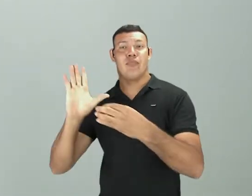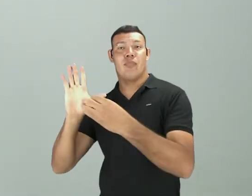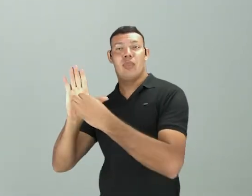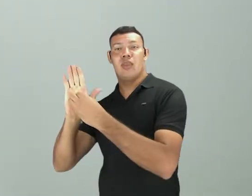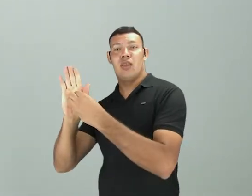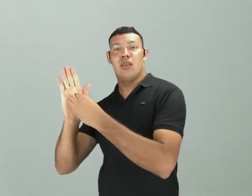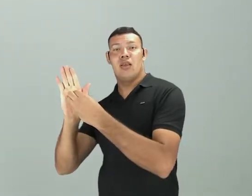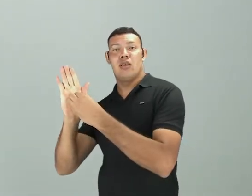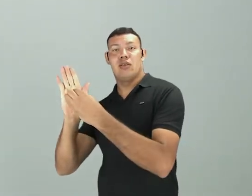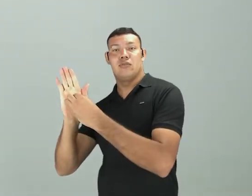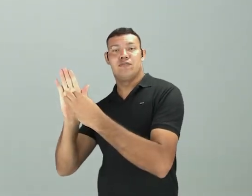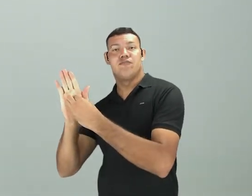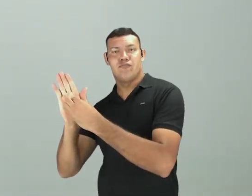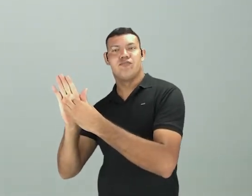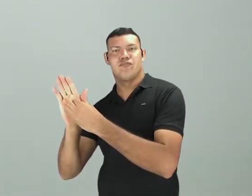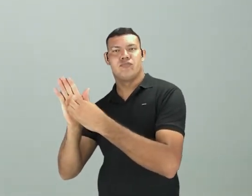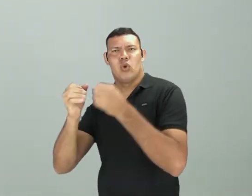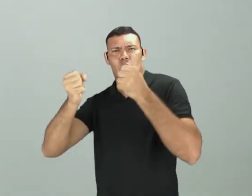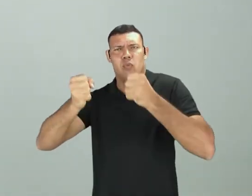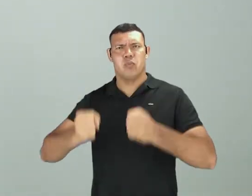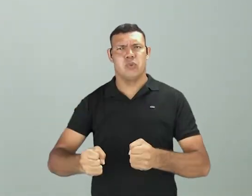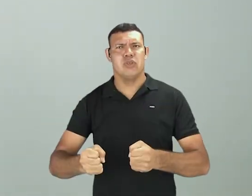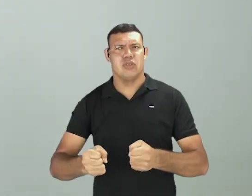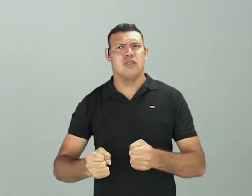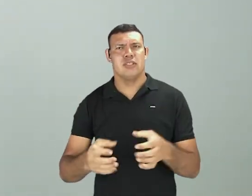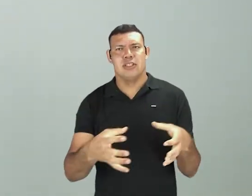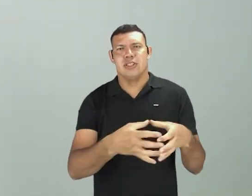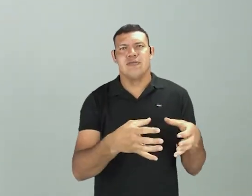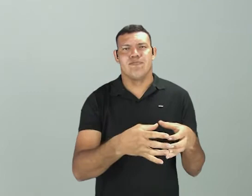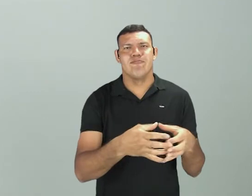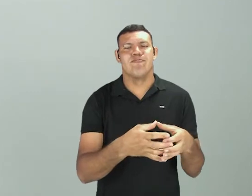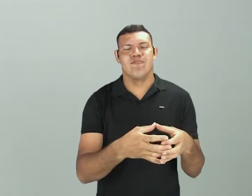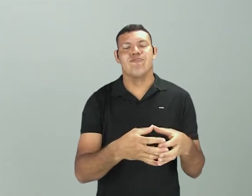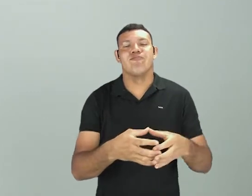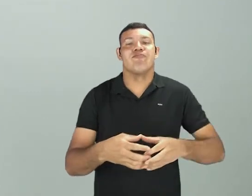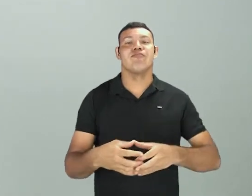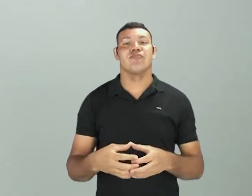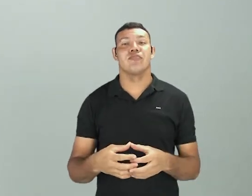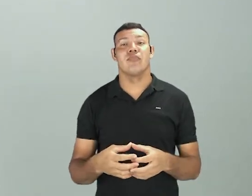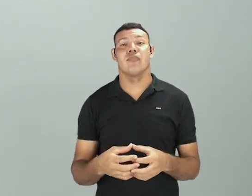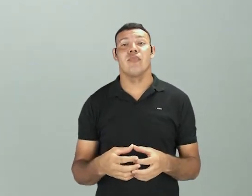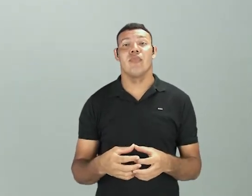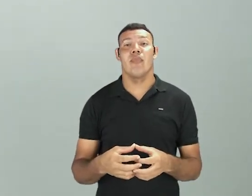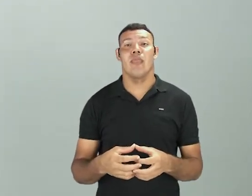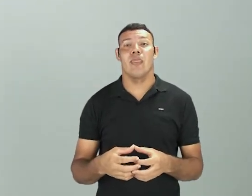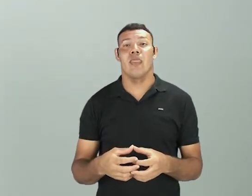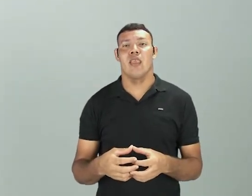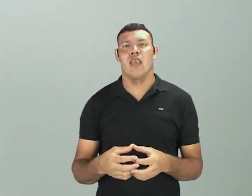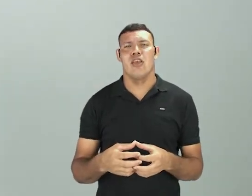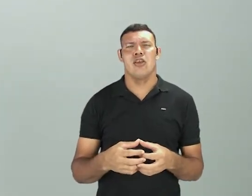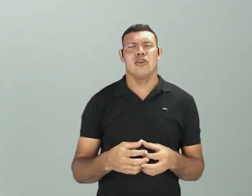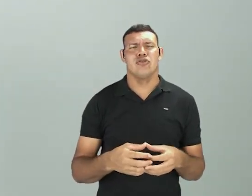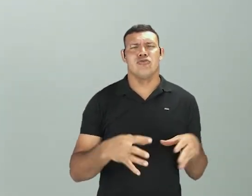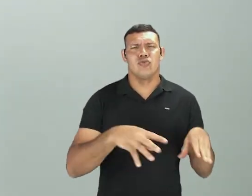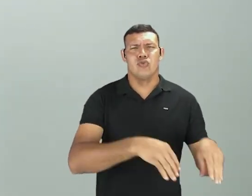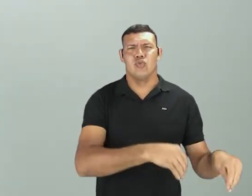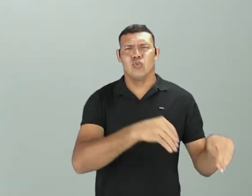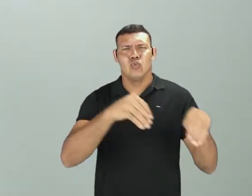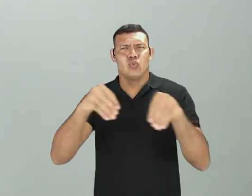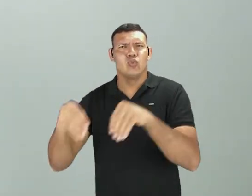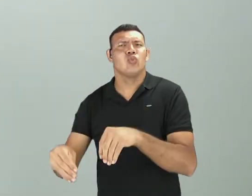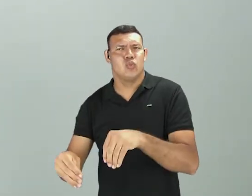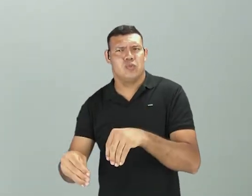no poder, as pessoas, o grupo que estava no poder, eles acabavam mudando,